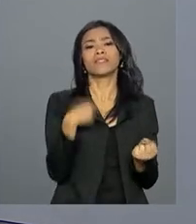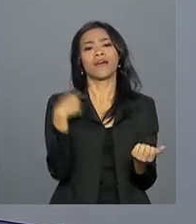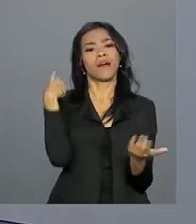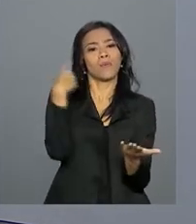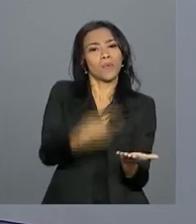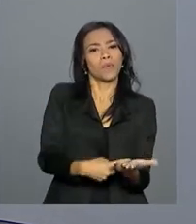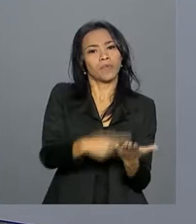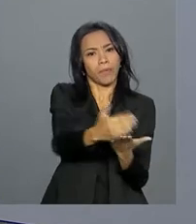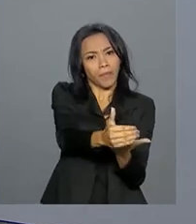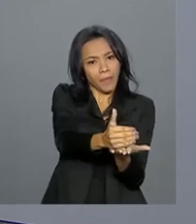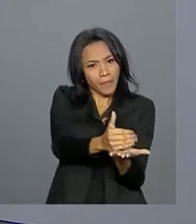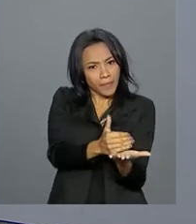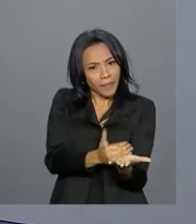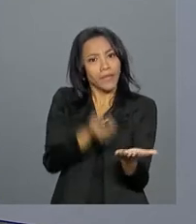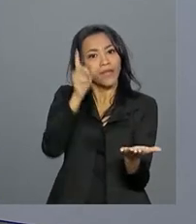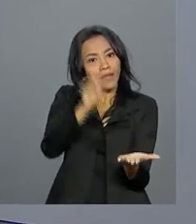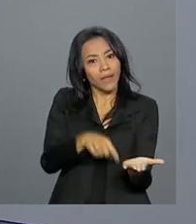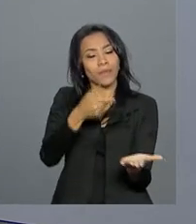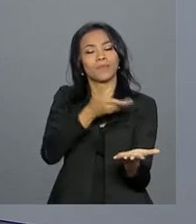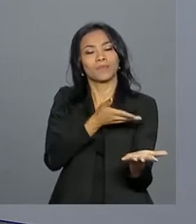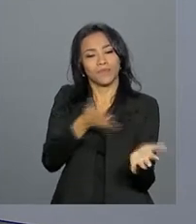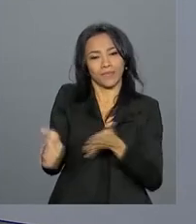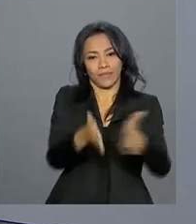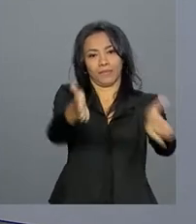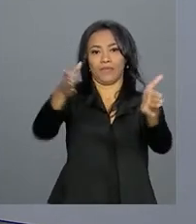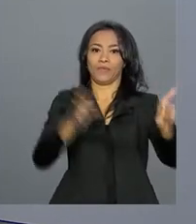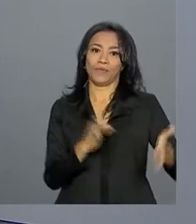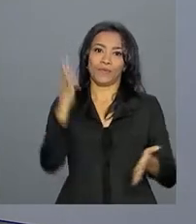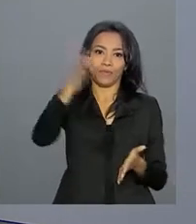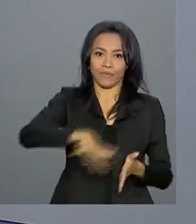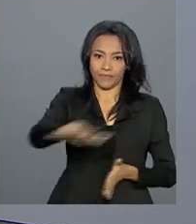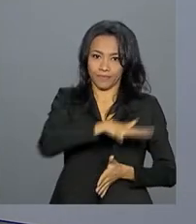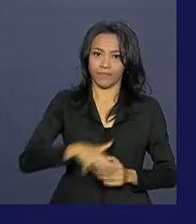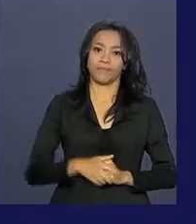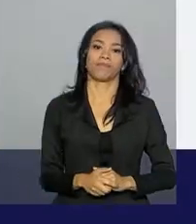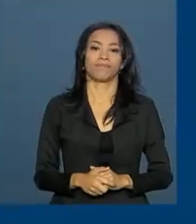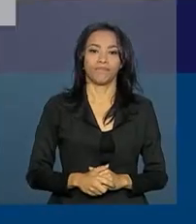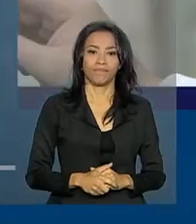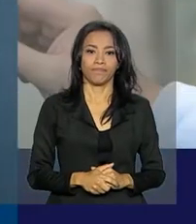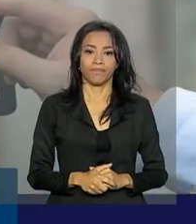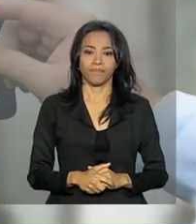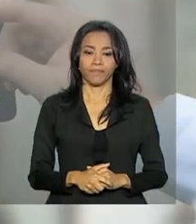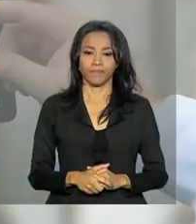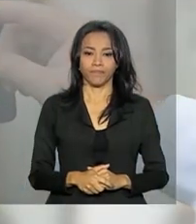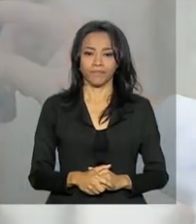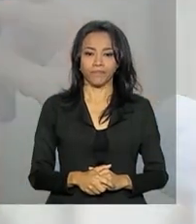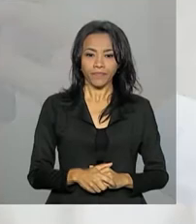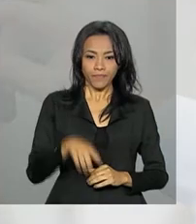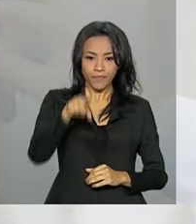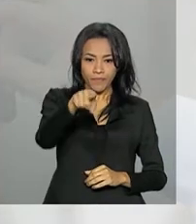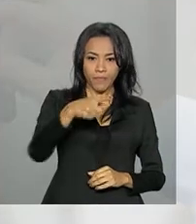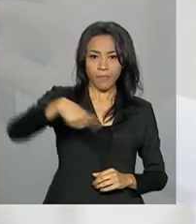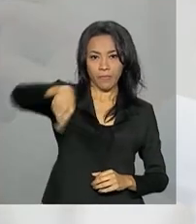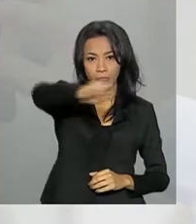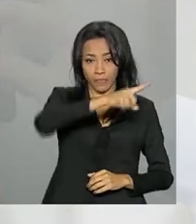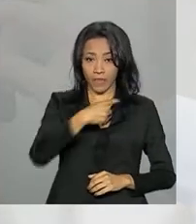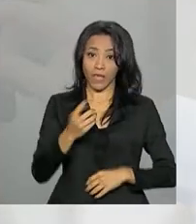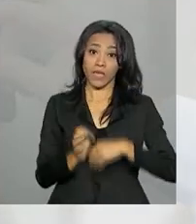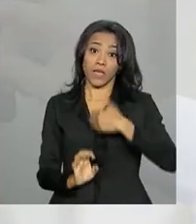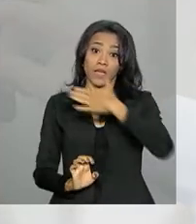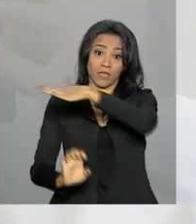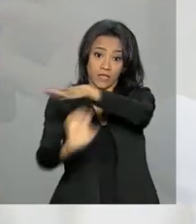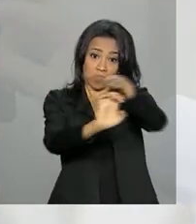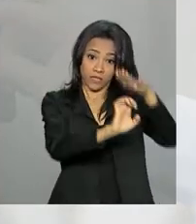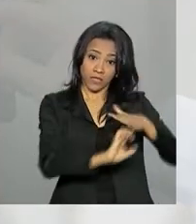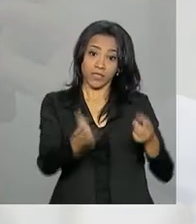4.0 como caminho para entrar no futuro do setor instituições financeiras públicas e privadas